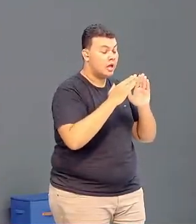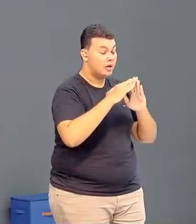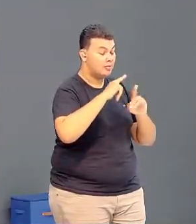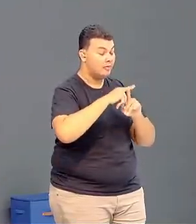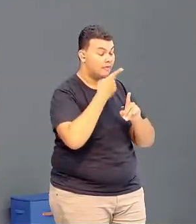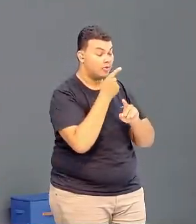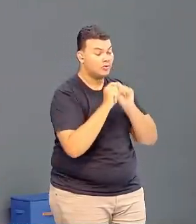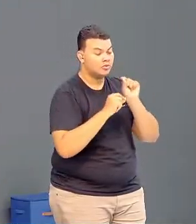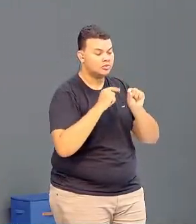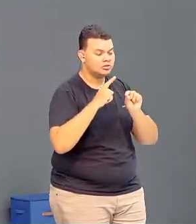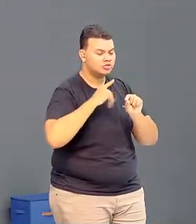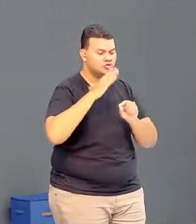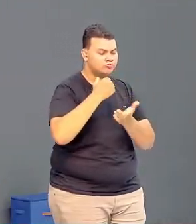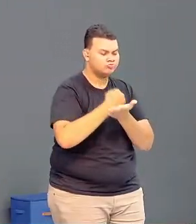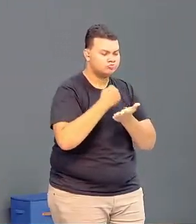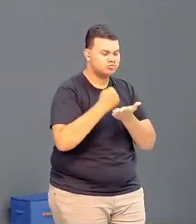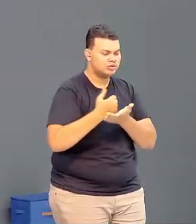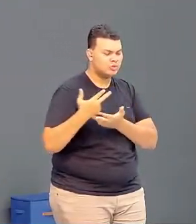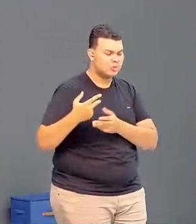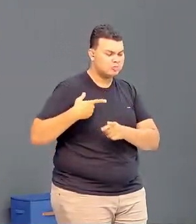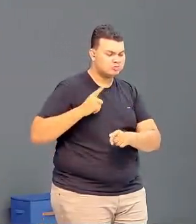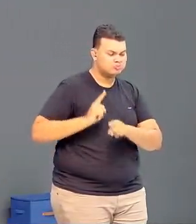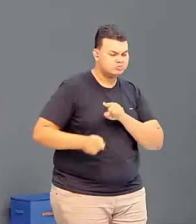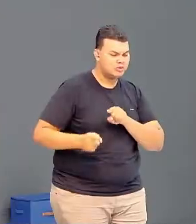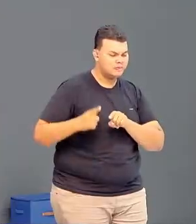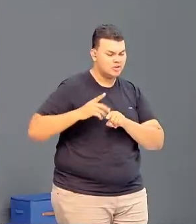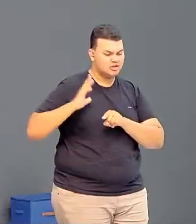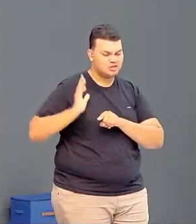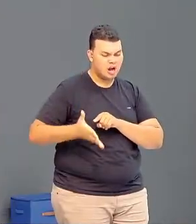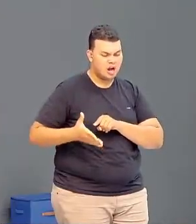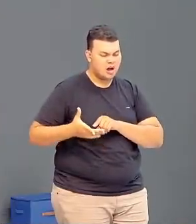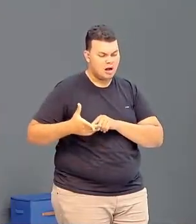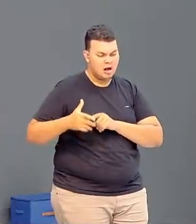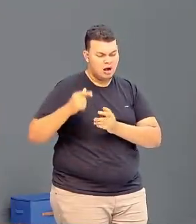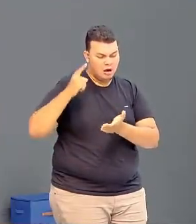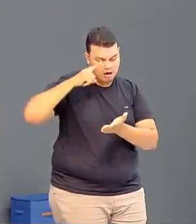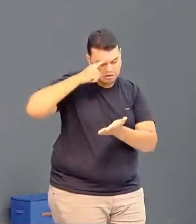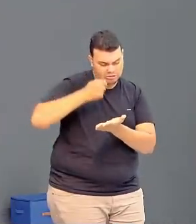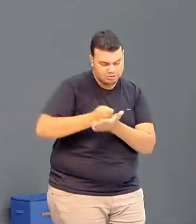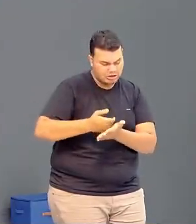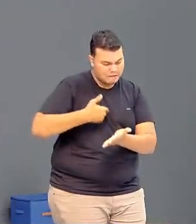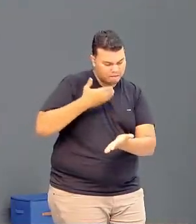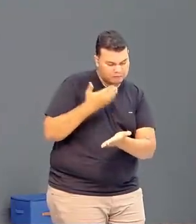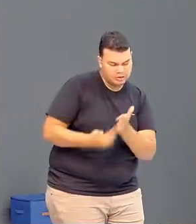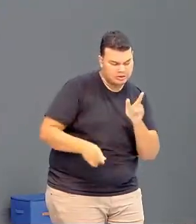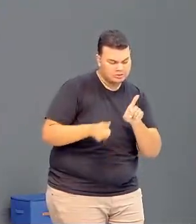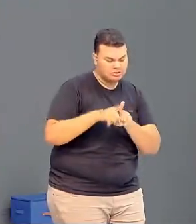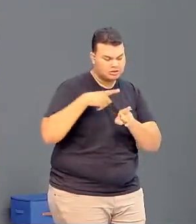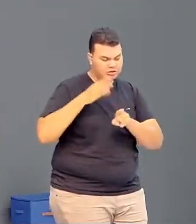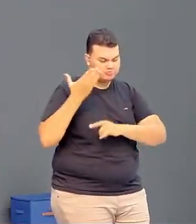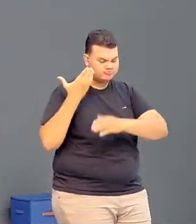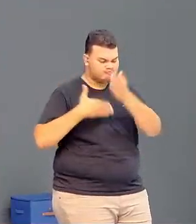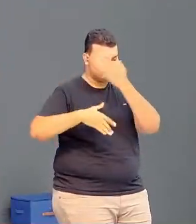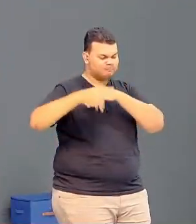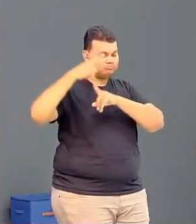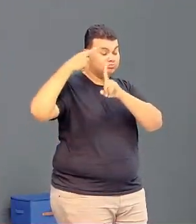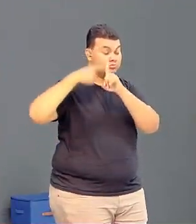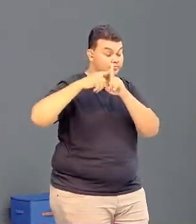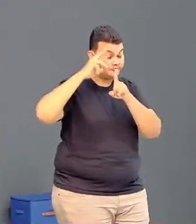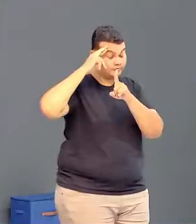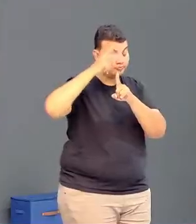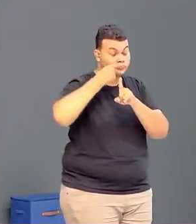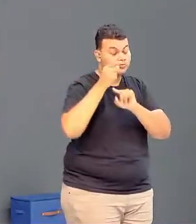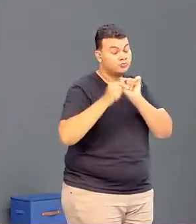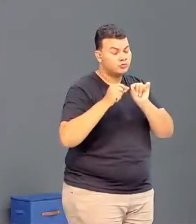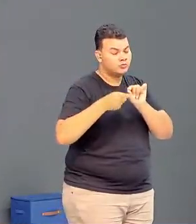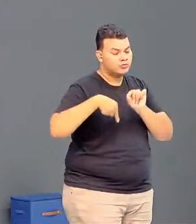decreto que era contra nós foi anulado, foi pregado na cruz do Calvário. E a tua palavra diz que o Senhor fez